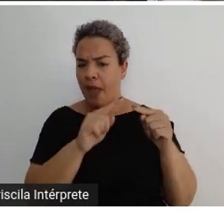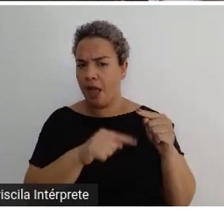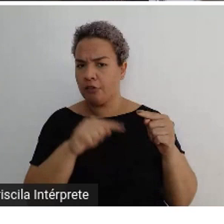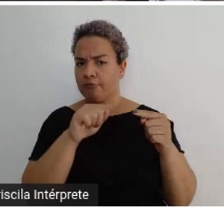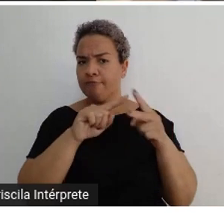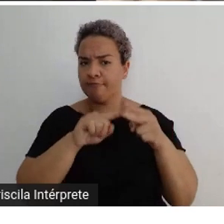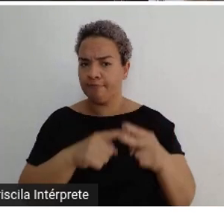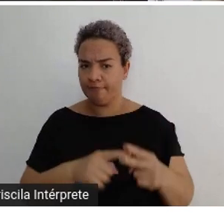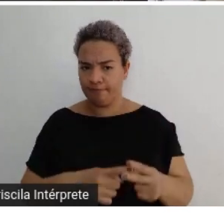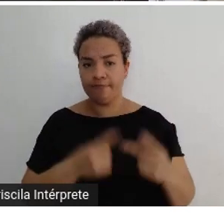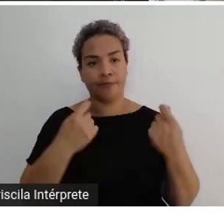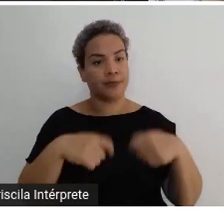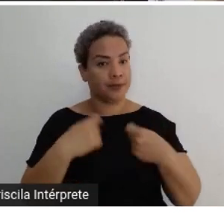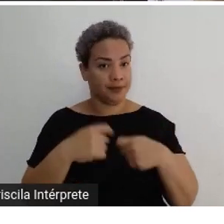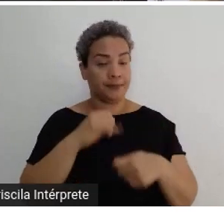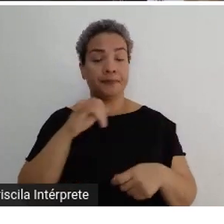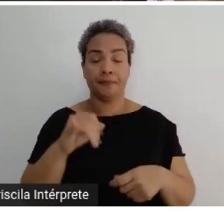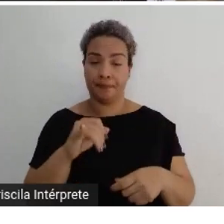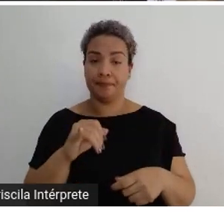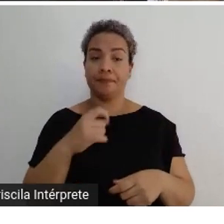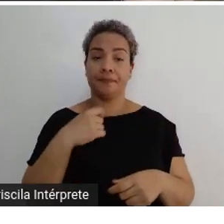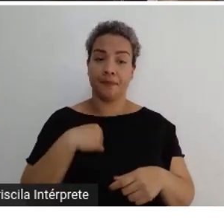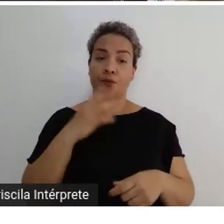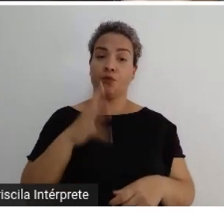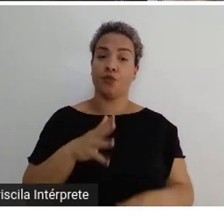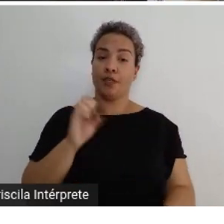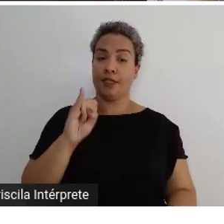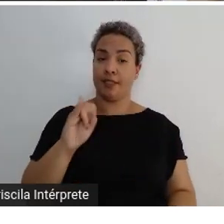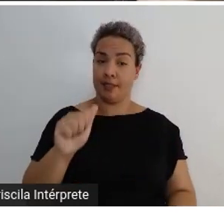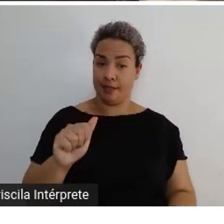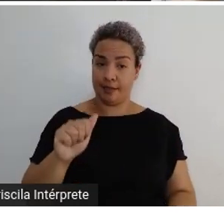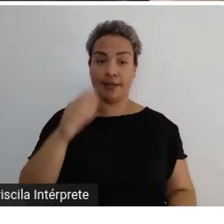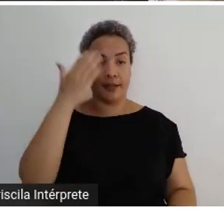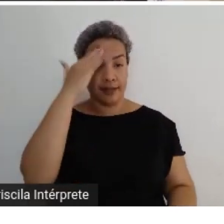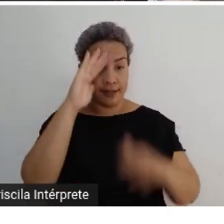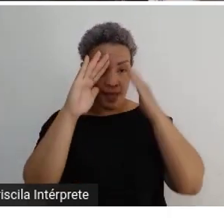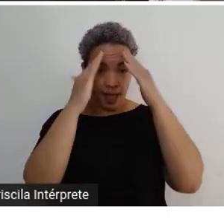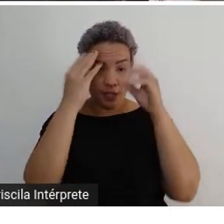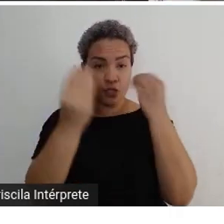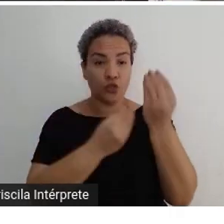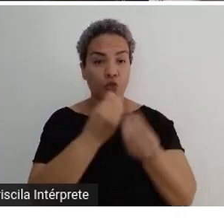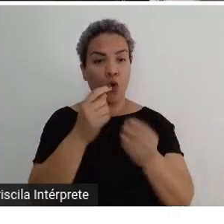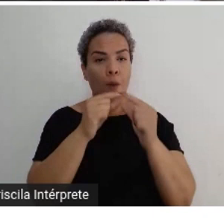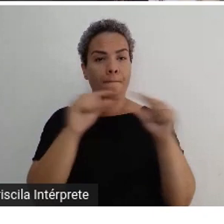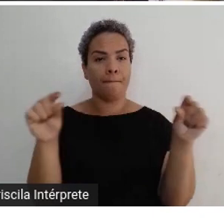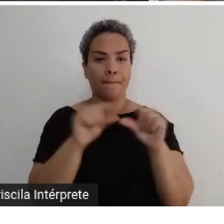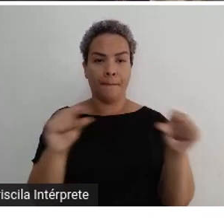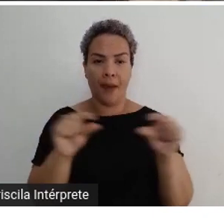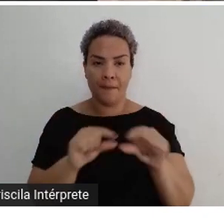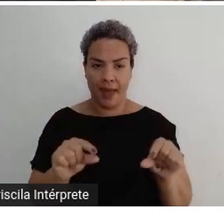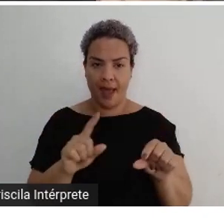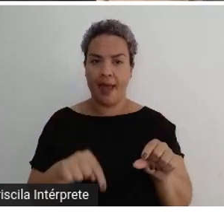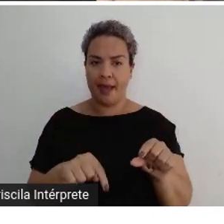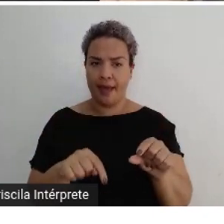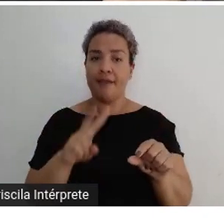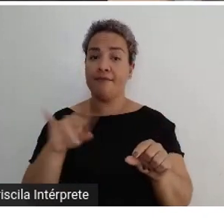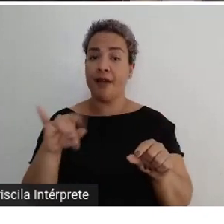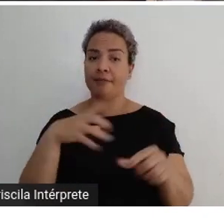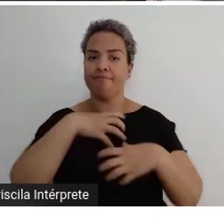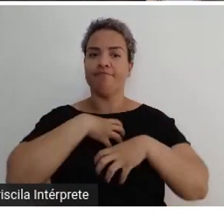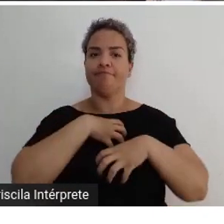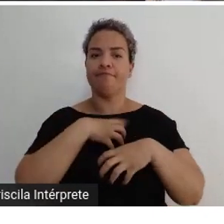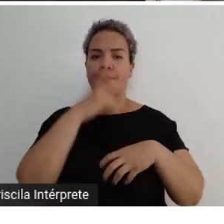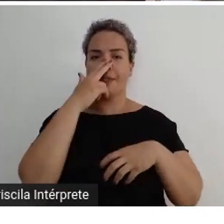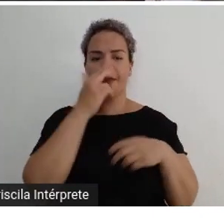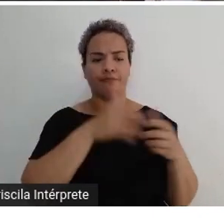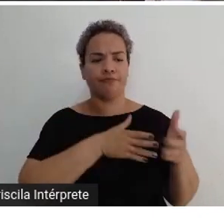ajuste, por mais que a inteligência artificial esteja entendendo muito bem as frases, ela vai ter um impacto porque a jornada